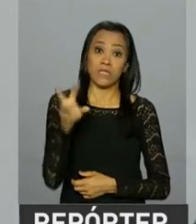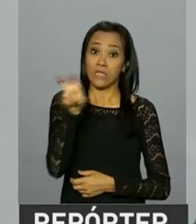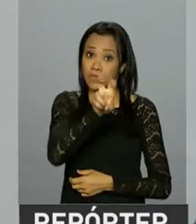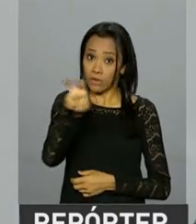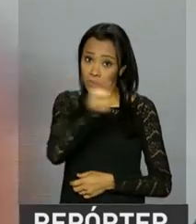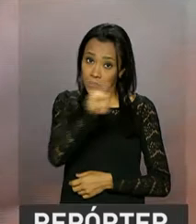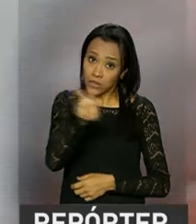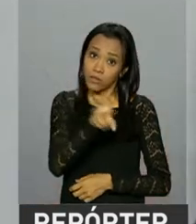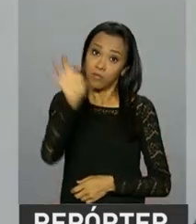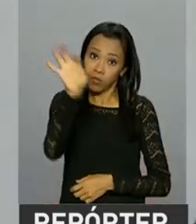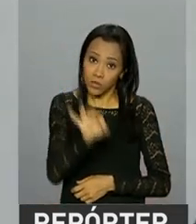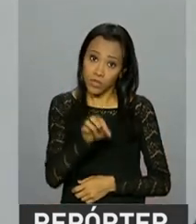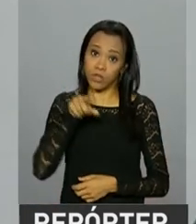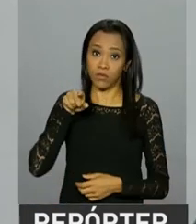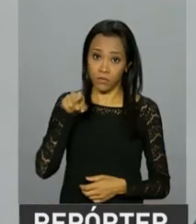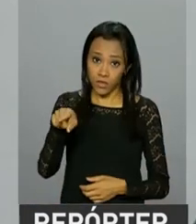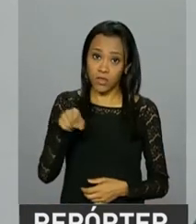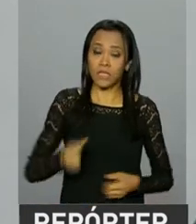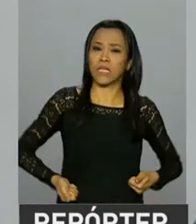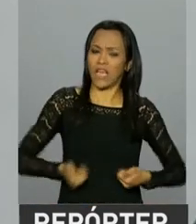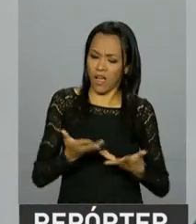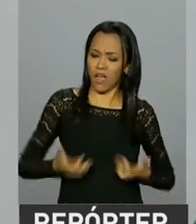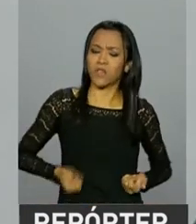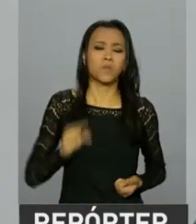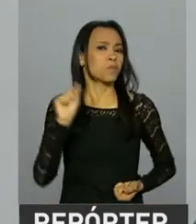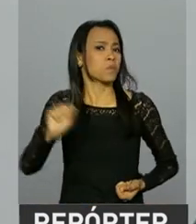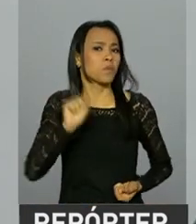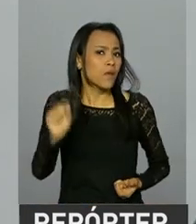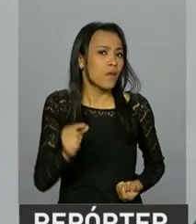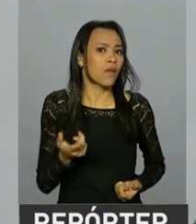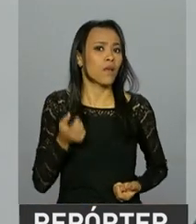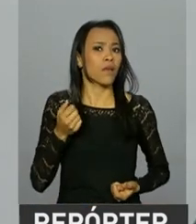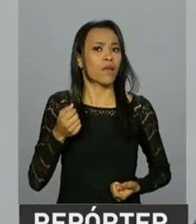55% gastos com